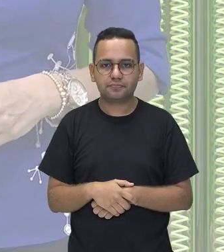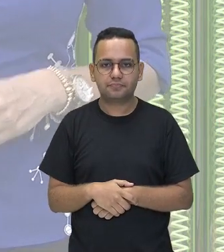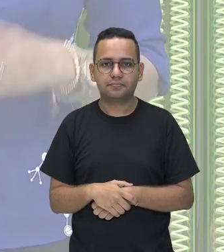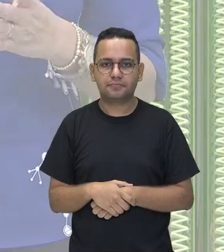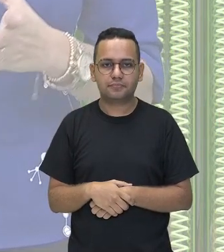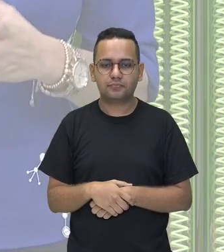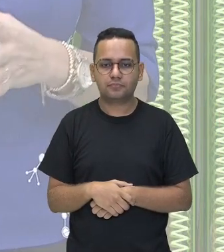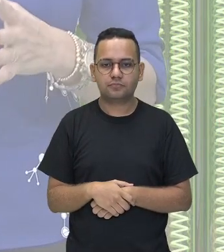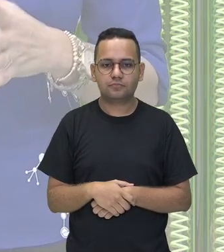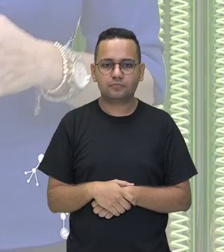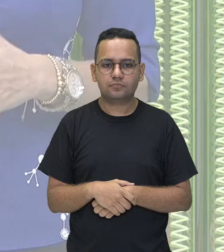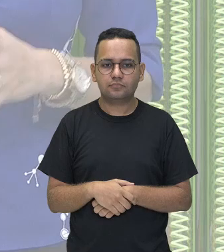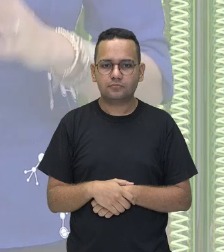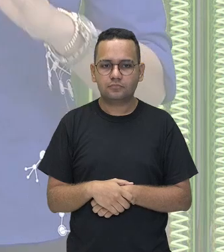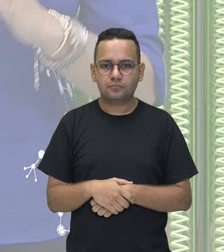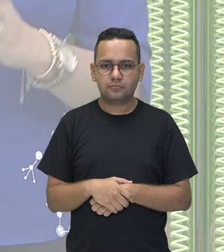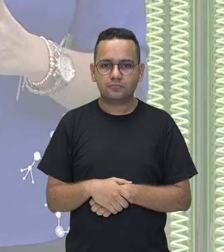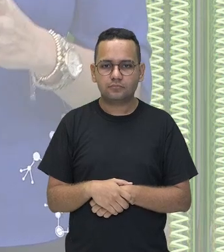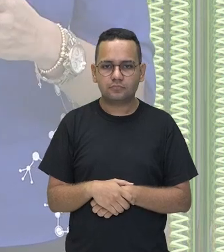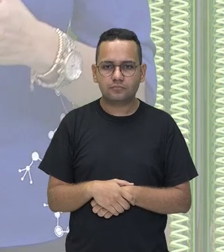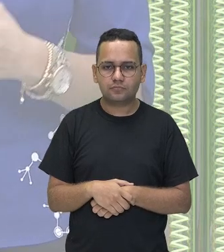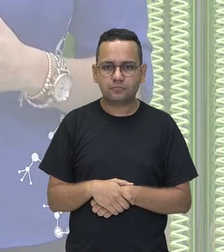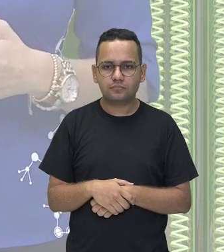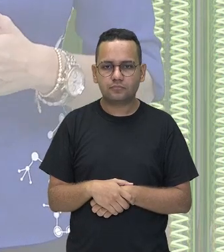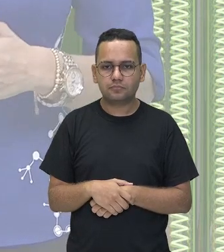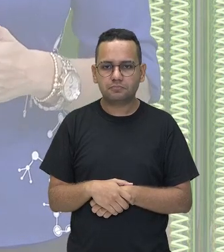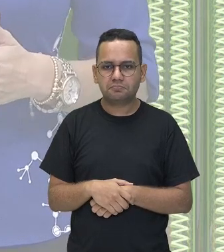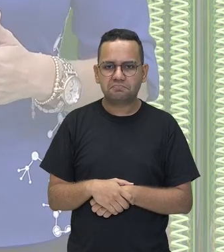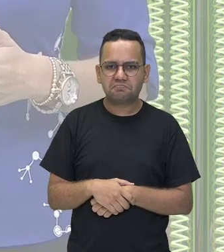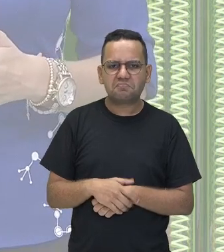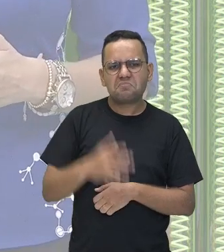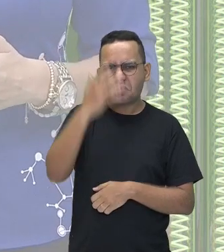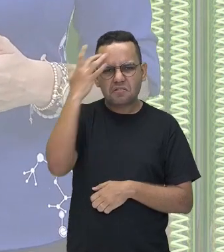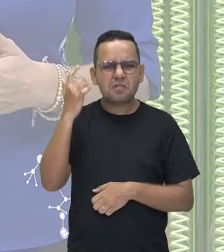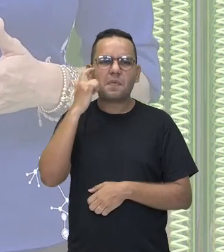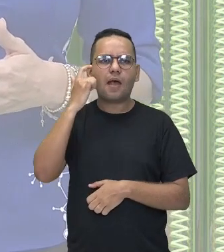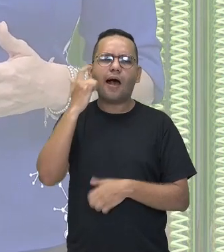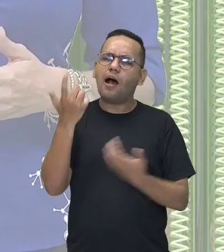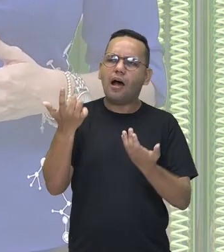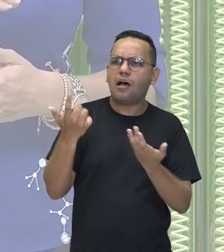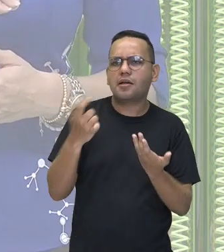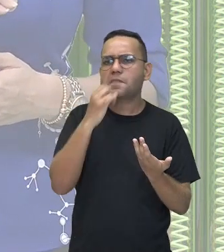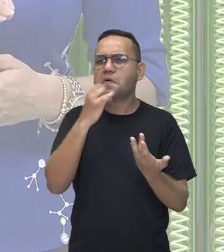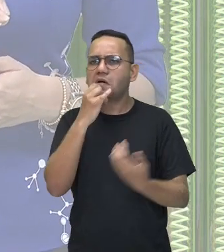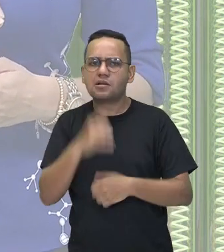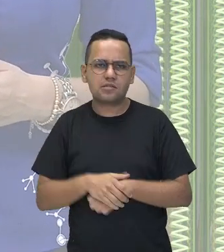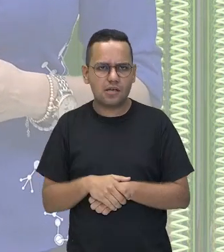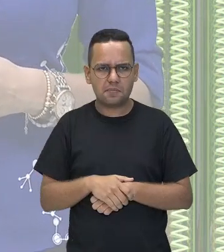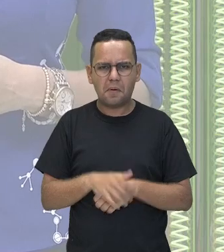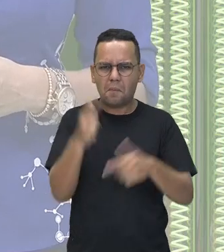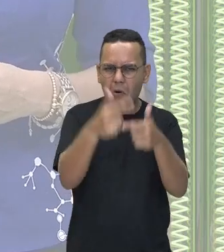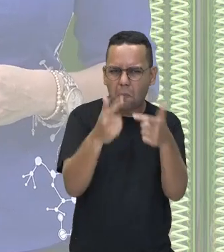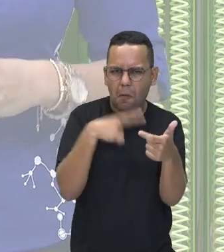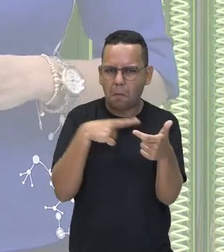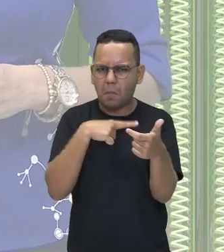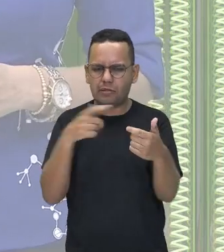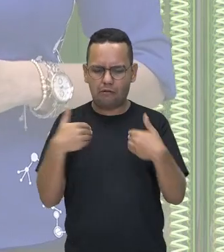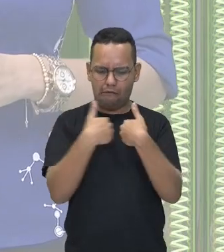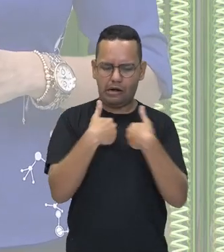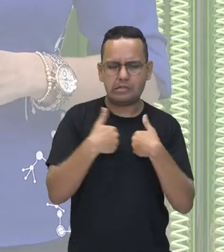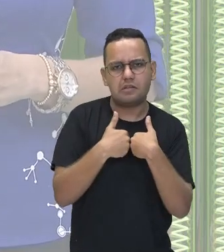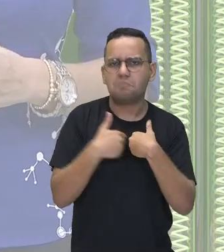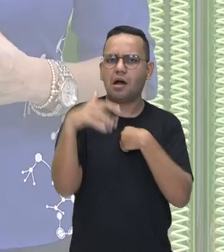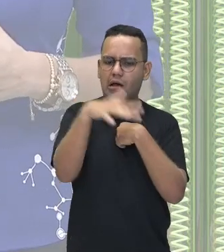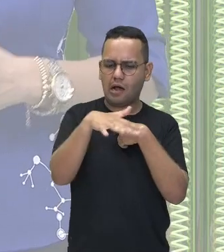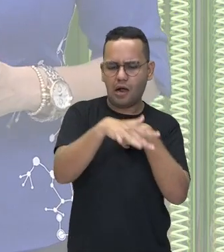pessoas. Porque às vezes as pessoas acham que não vai fazer mal nenhum, pegar um bichinho silvestre, né, um animal